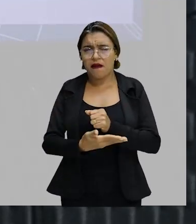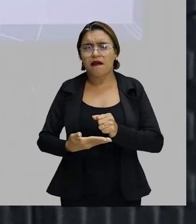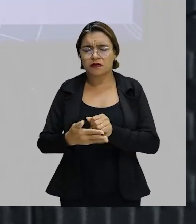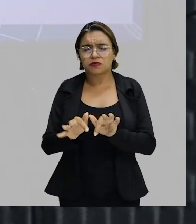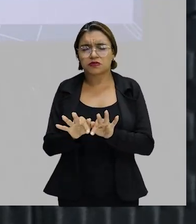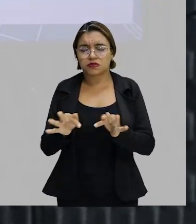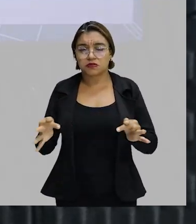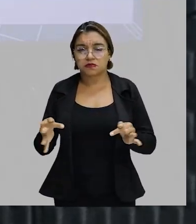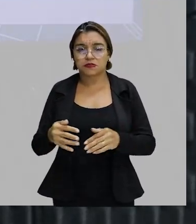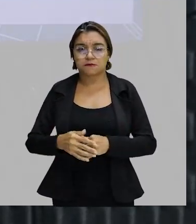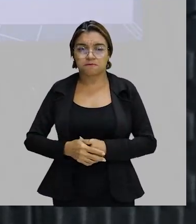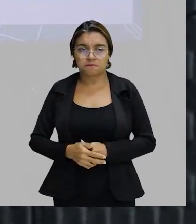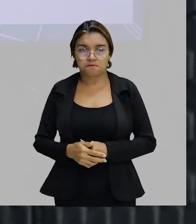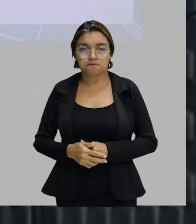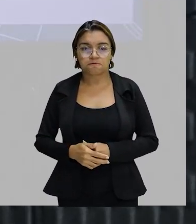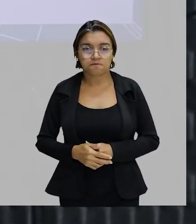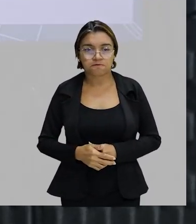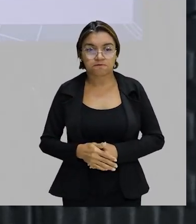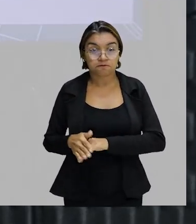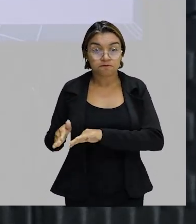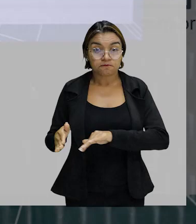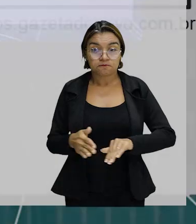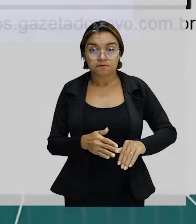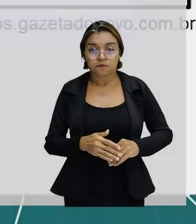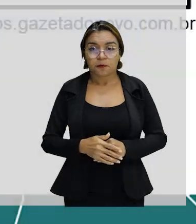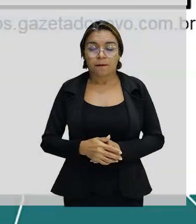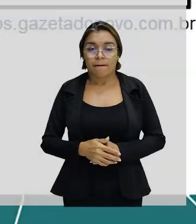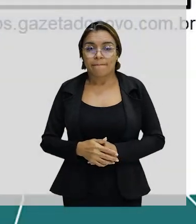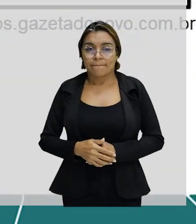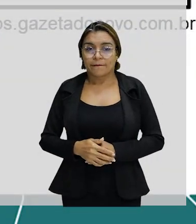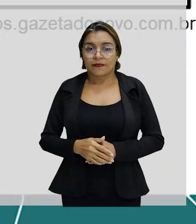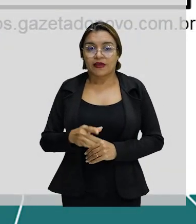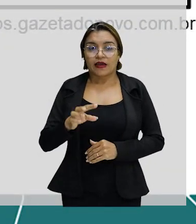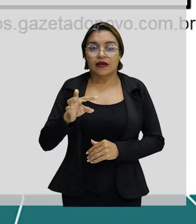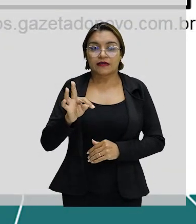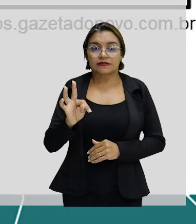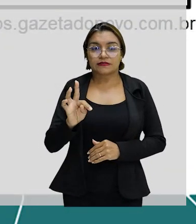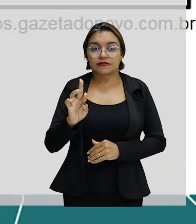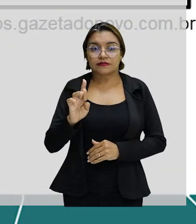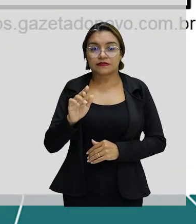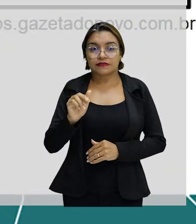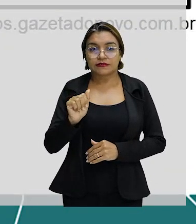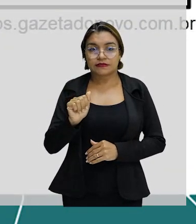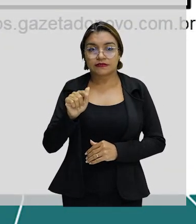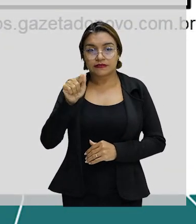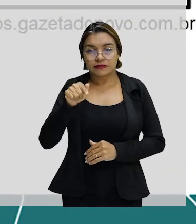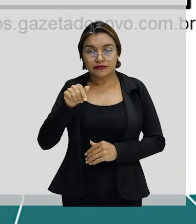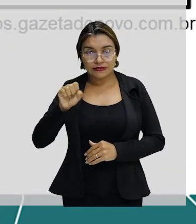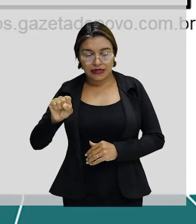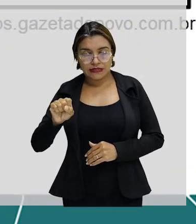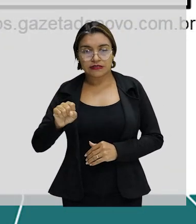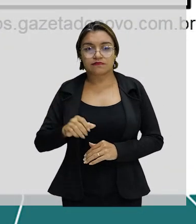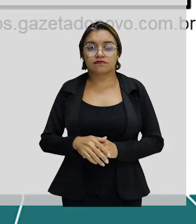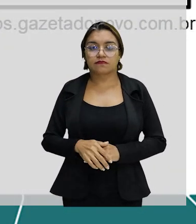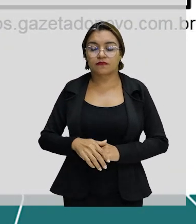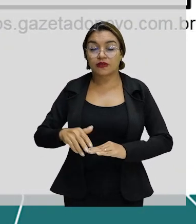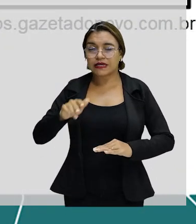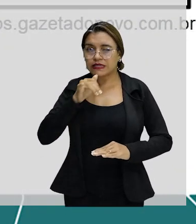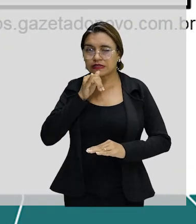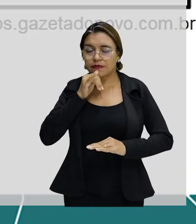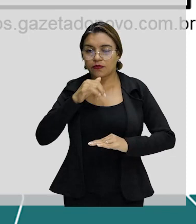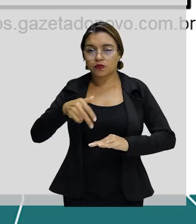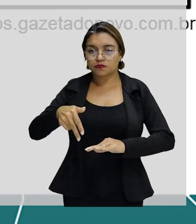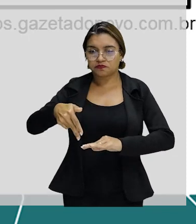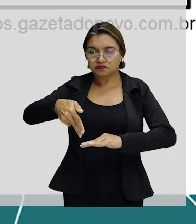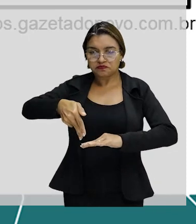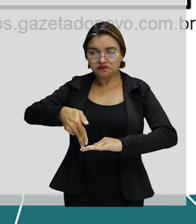SOS ornamentais traz inicialmente posicionado de costa para